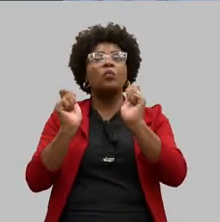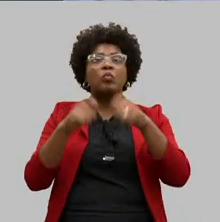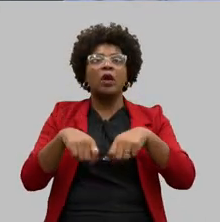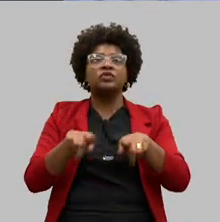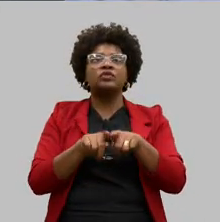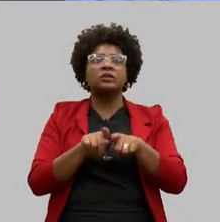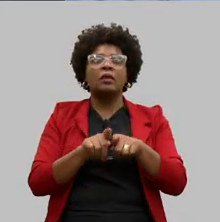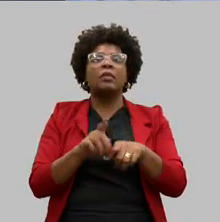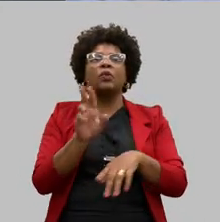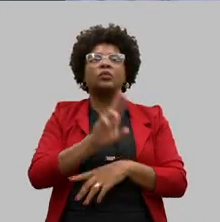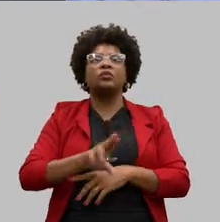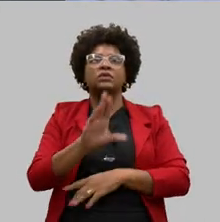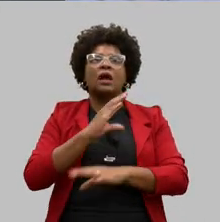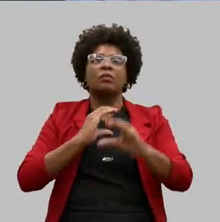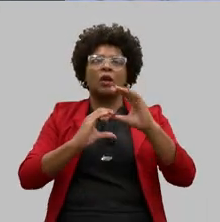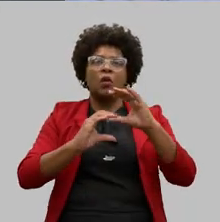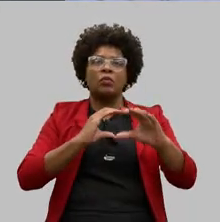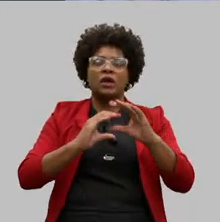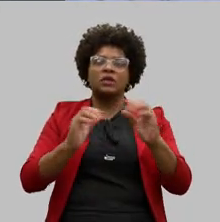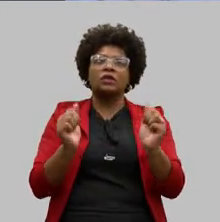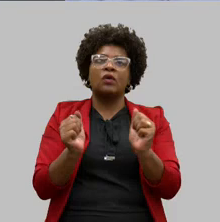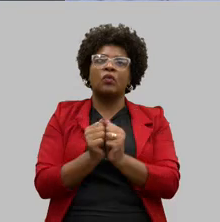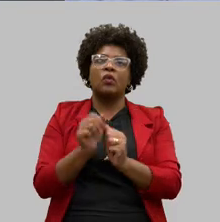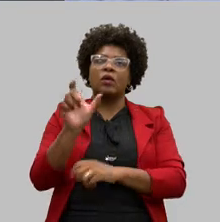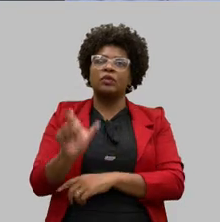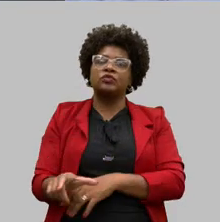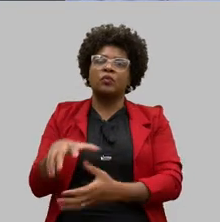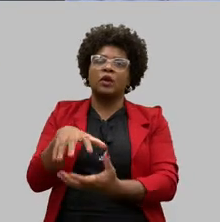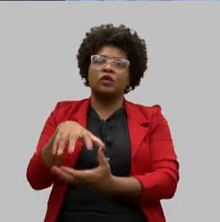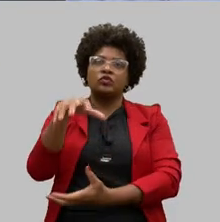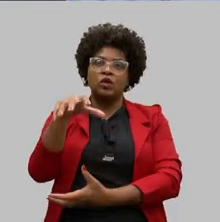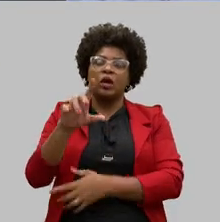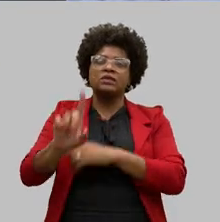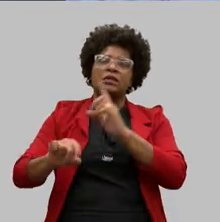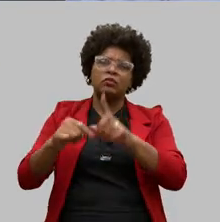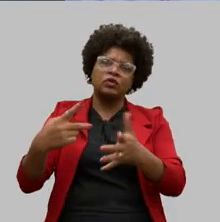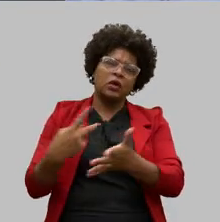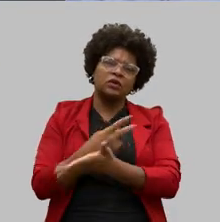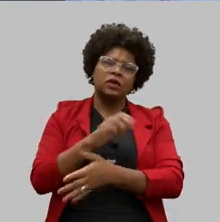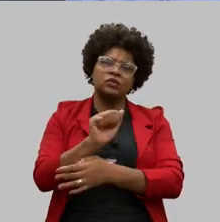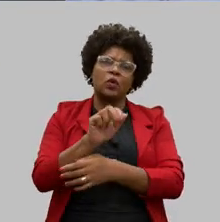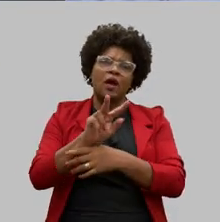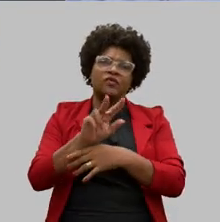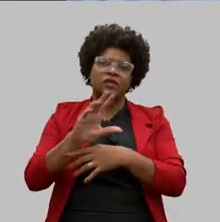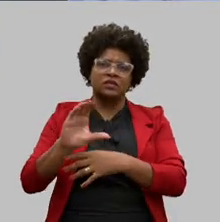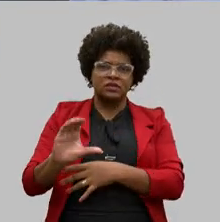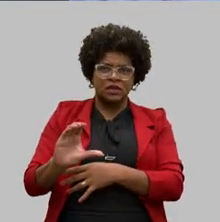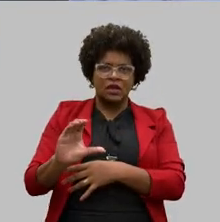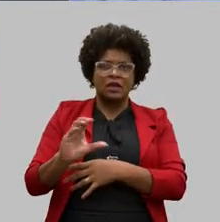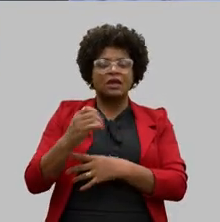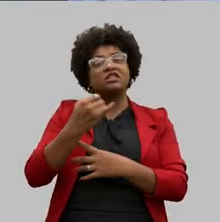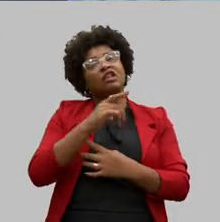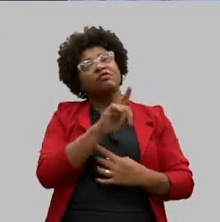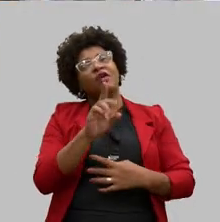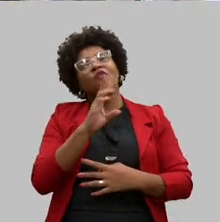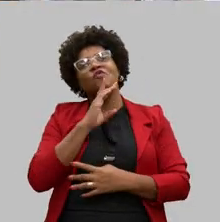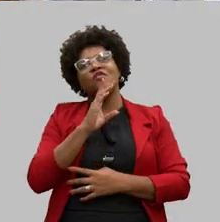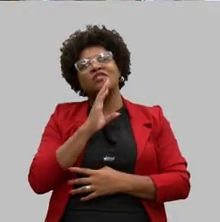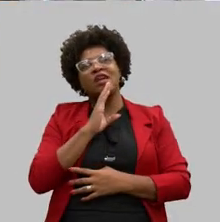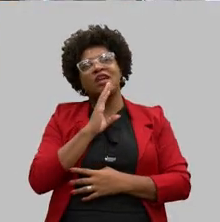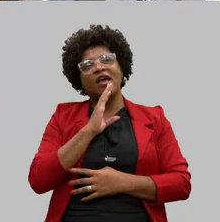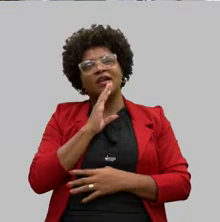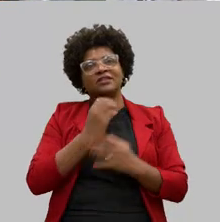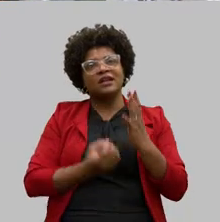idoso que depois de sofrer um AVC eh Então vale a pena quem não conhece a invenção feita pelo